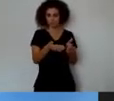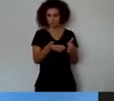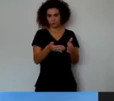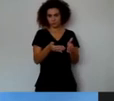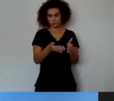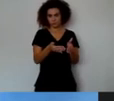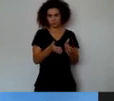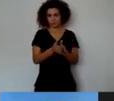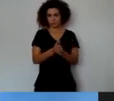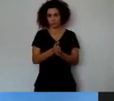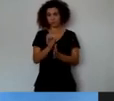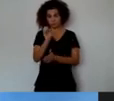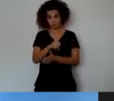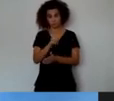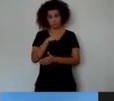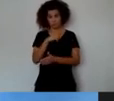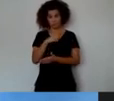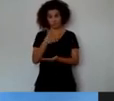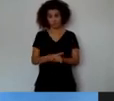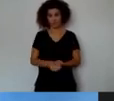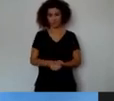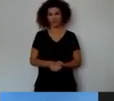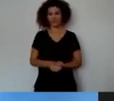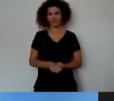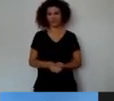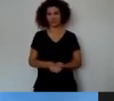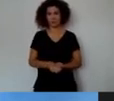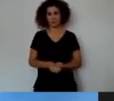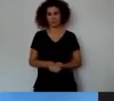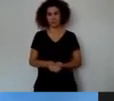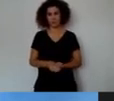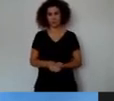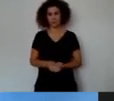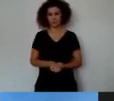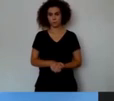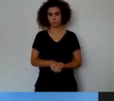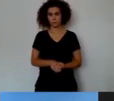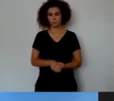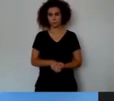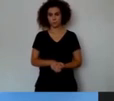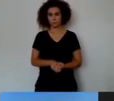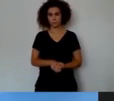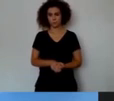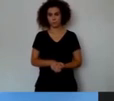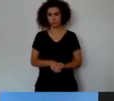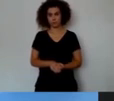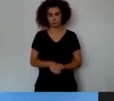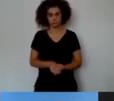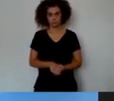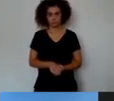Sim, existe. Pois é, assim, a, né, mas um pouco... o nosso braço... Hã? Do racismo é o